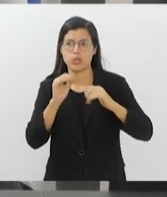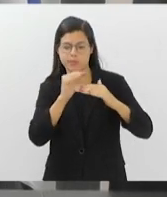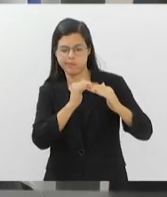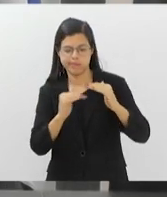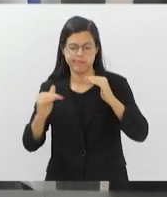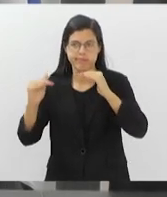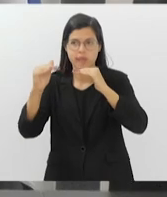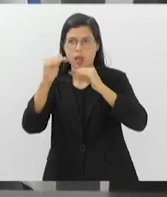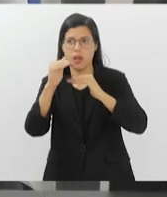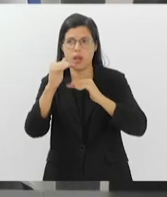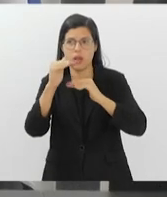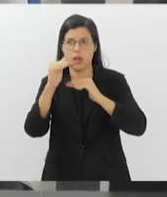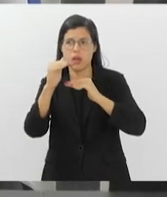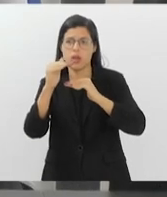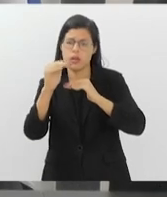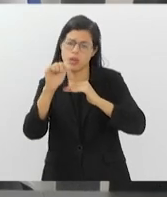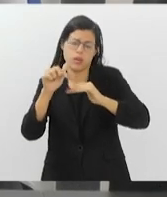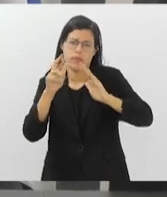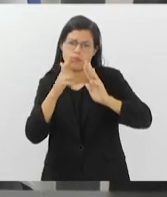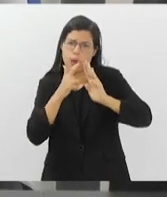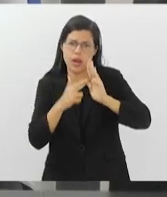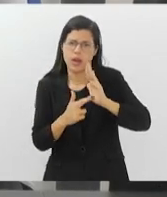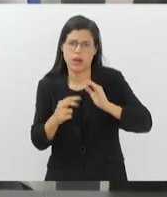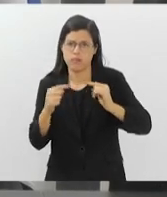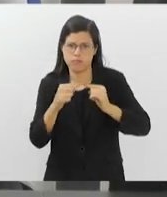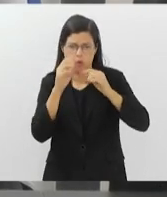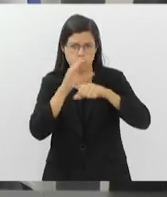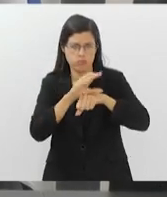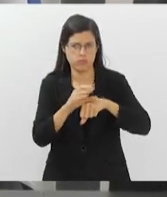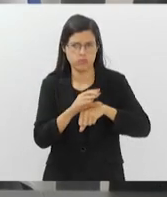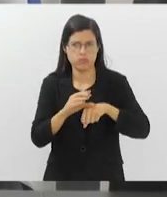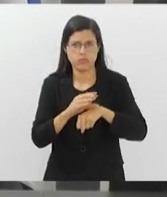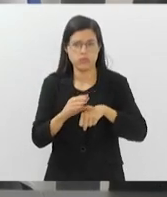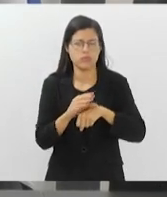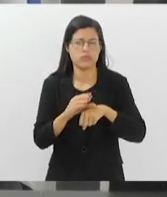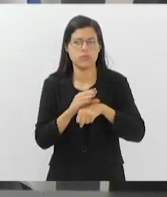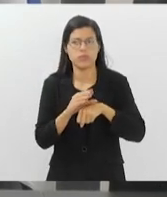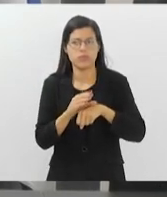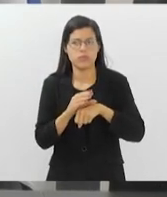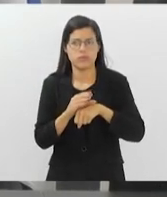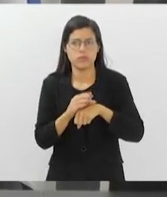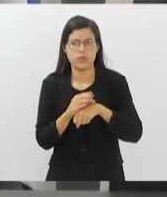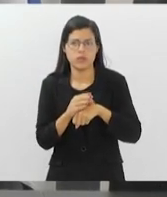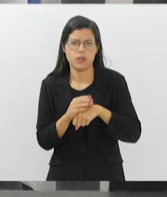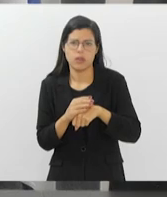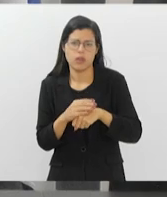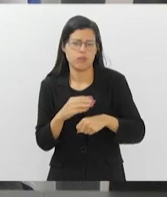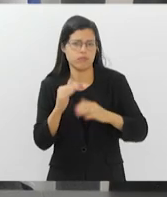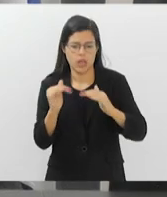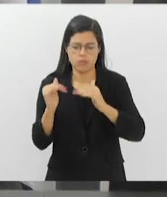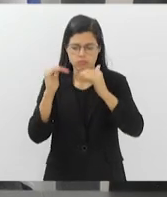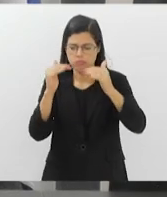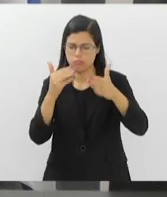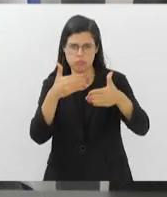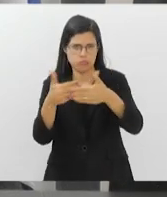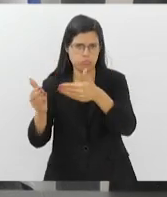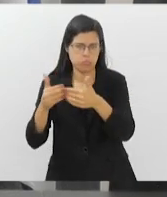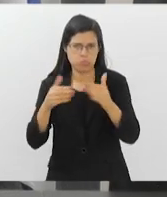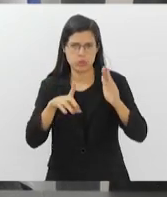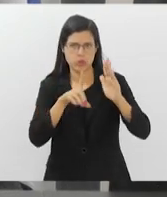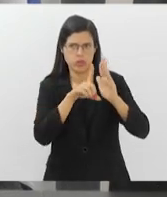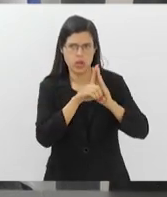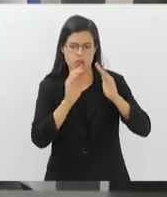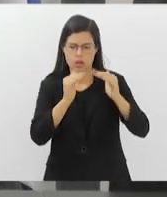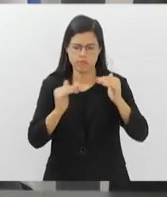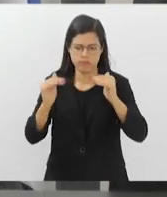a mais, e virar uma norma constitucional, o que ultrapassaria qualquer lei, entendeu? Um degrau a mais da